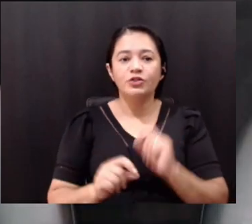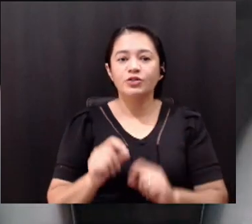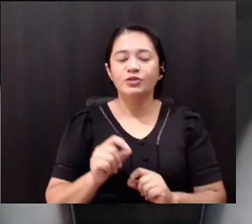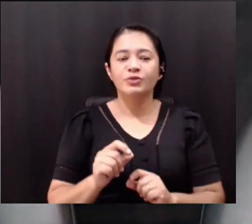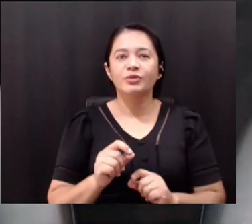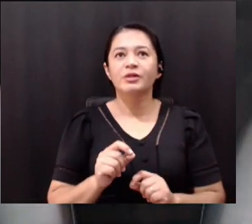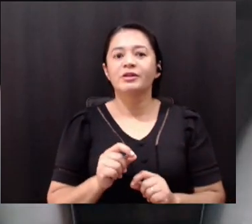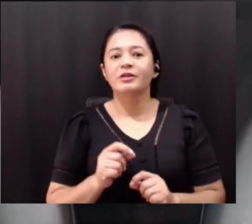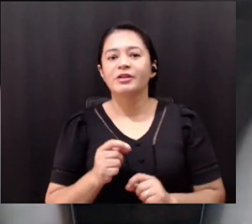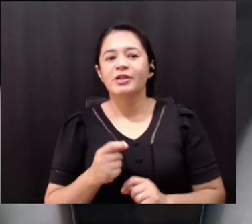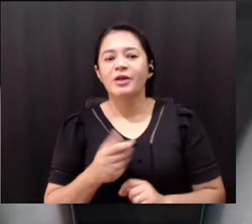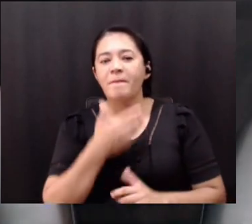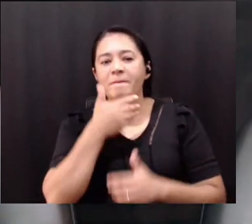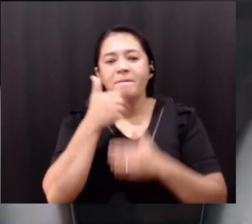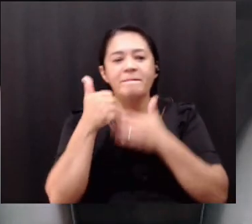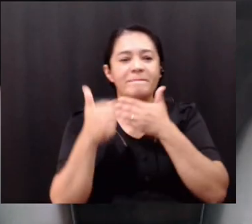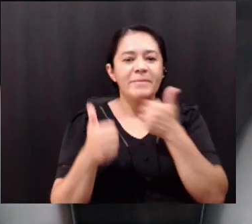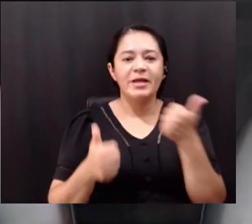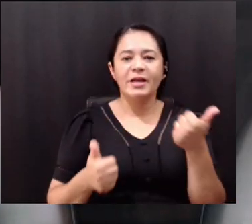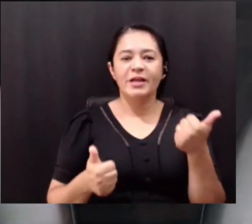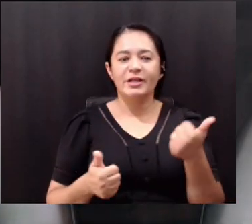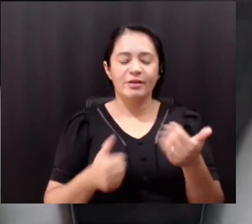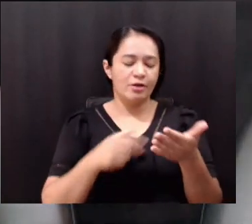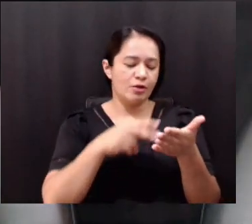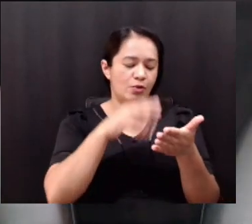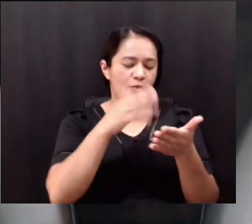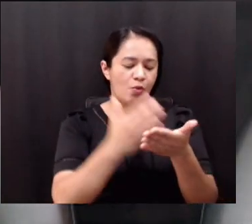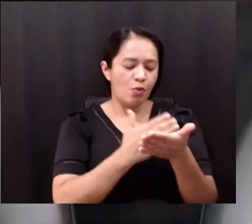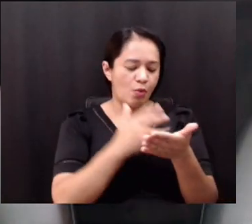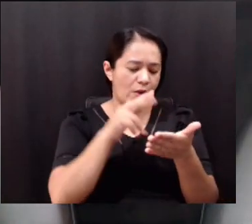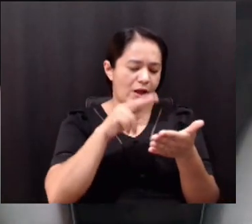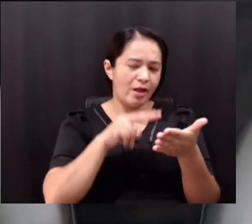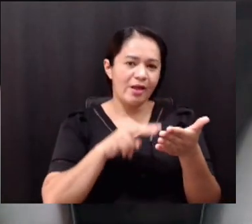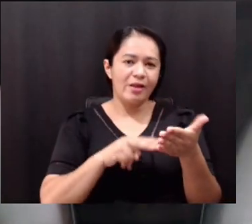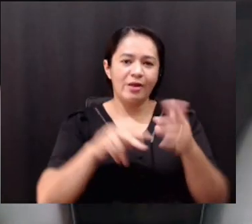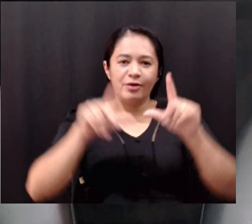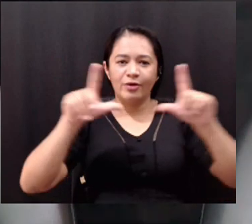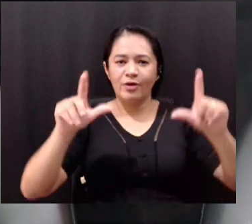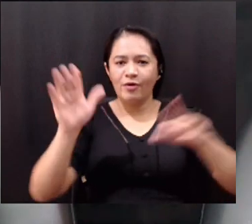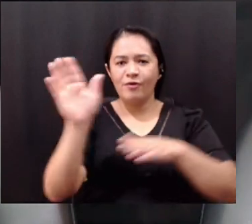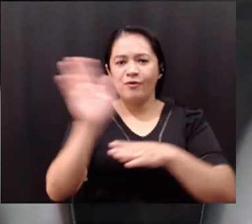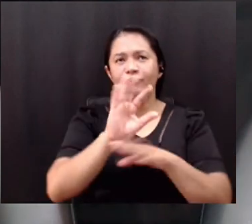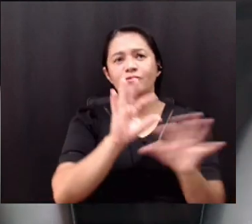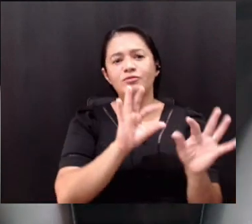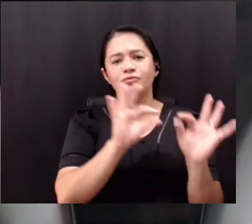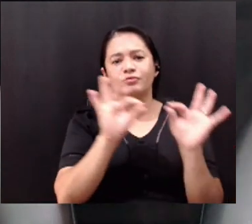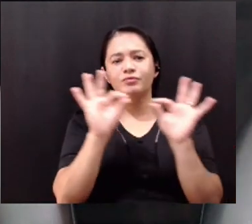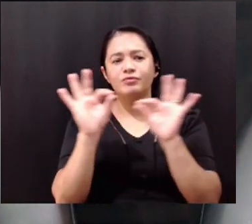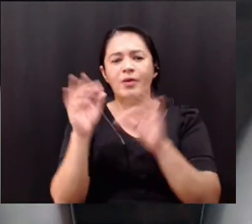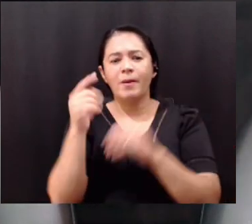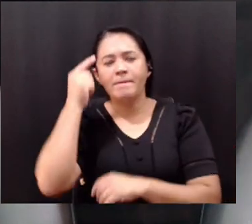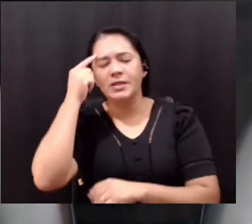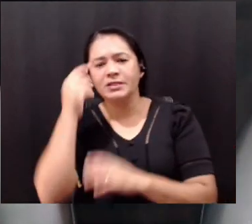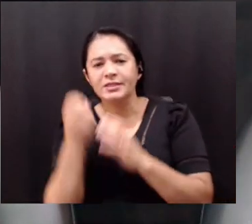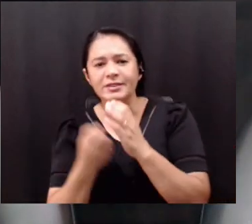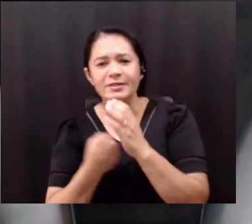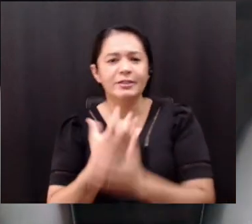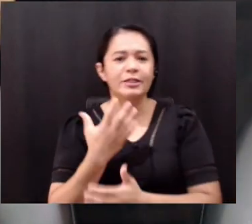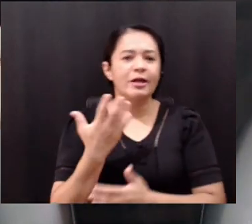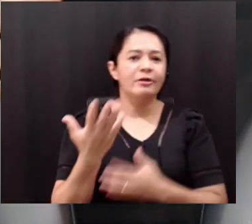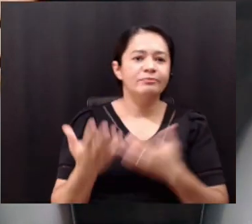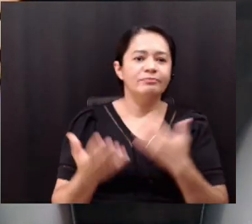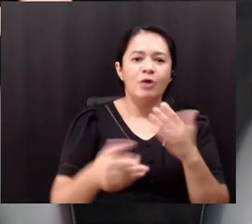você ler um livro, ver um filme, pensar, criar em alguma coisa que você quer, um projeto